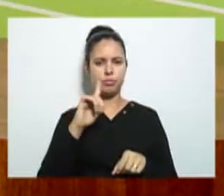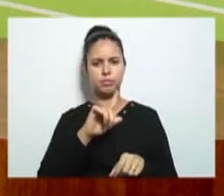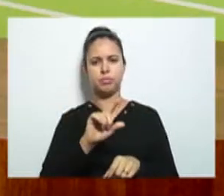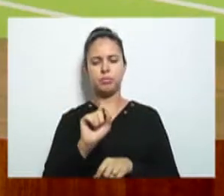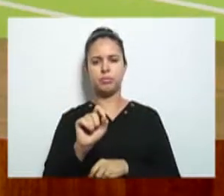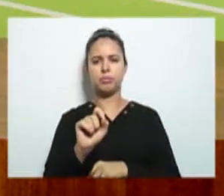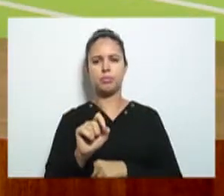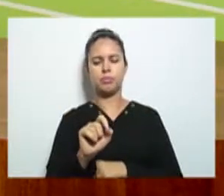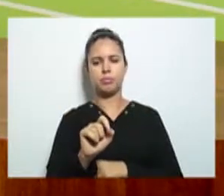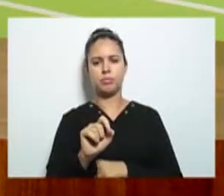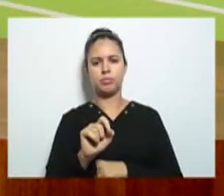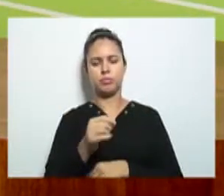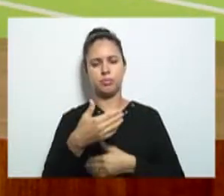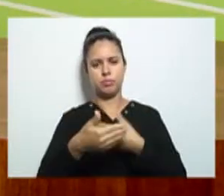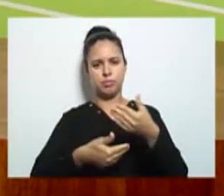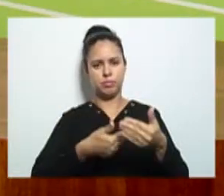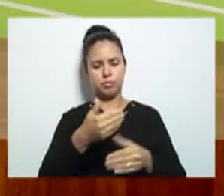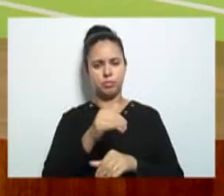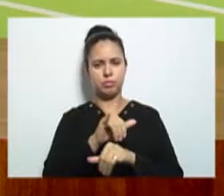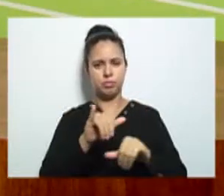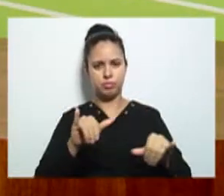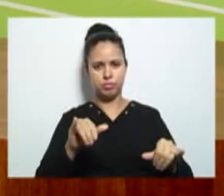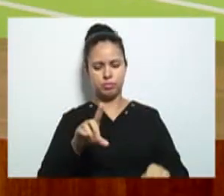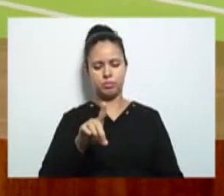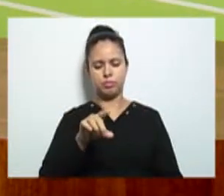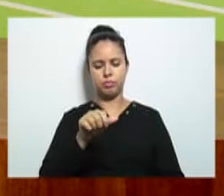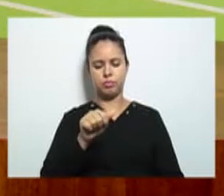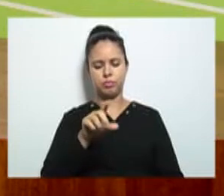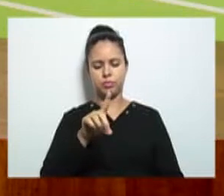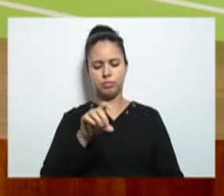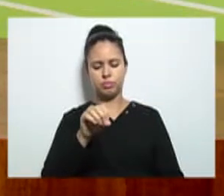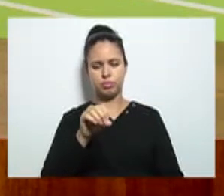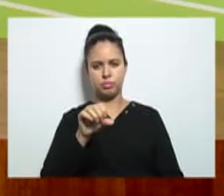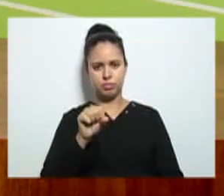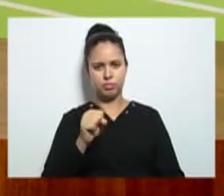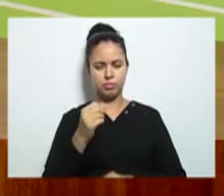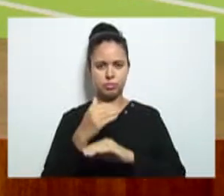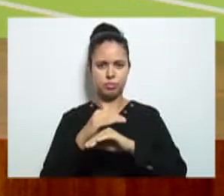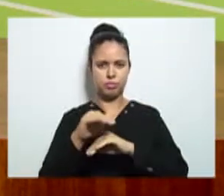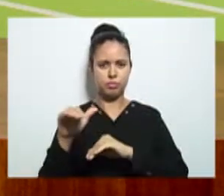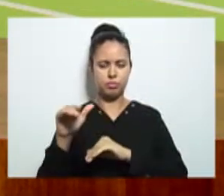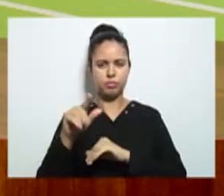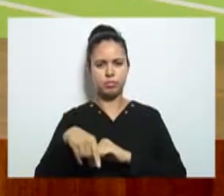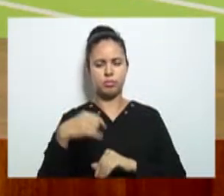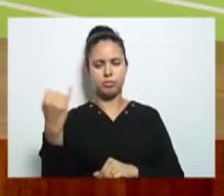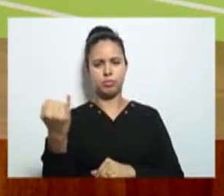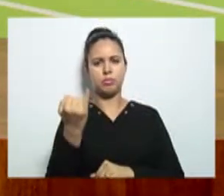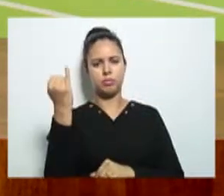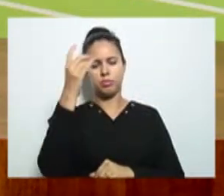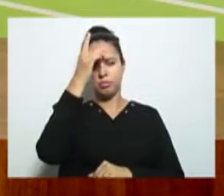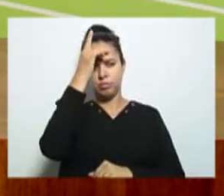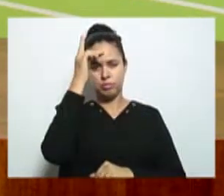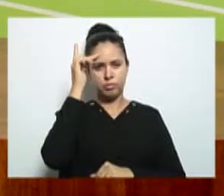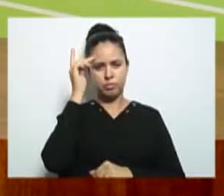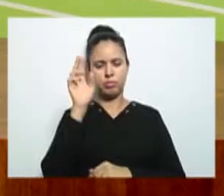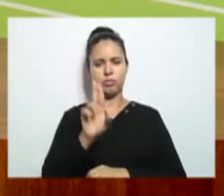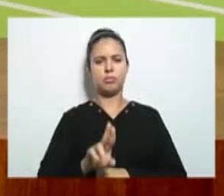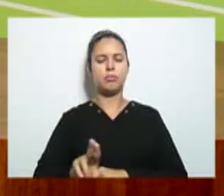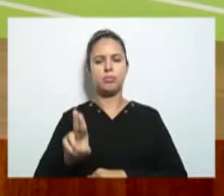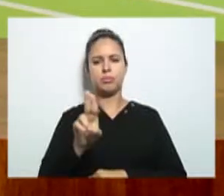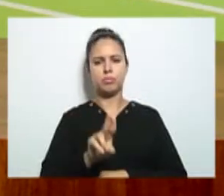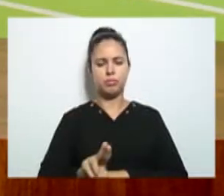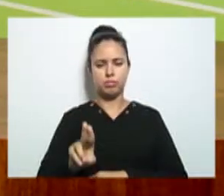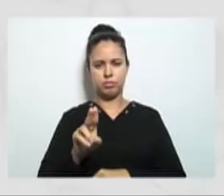né, processar a informação e ter dados de saída lá. Então, é muito importante as pessoas estarem, né, utilizando